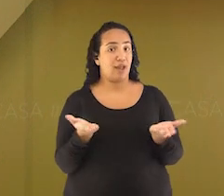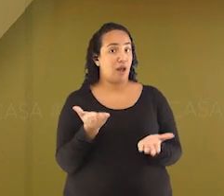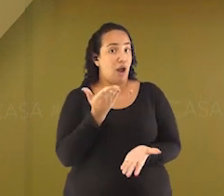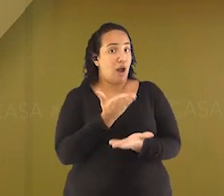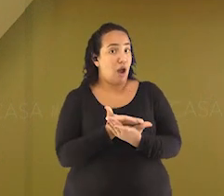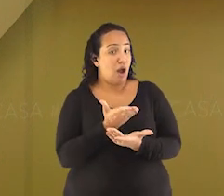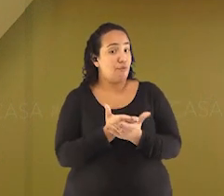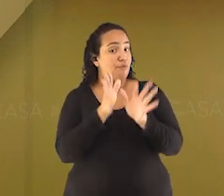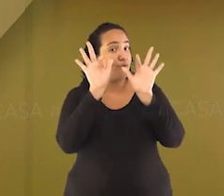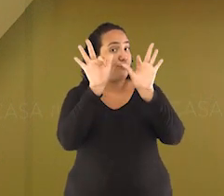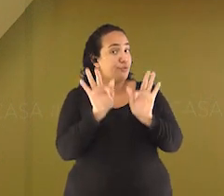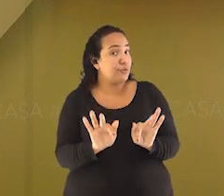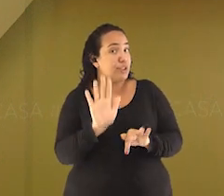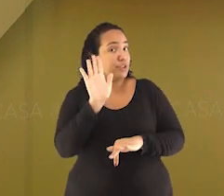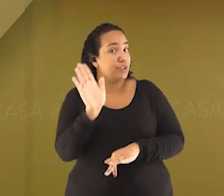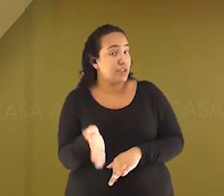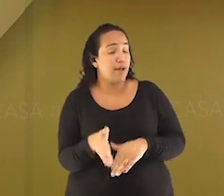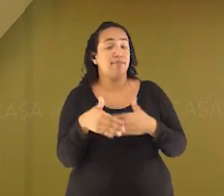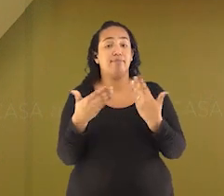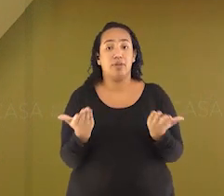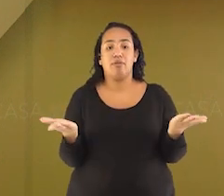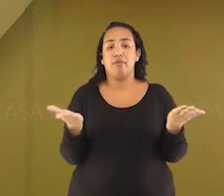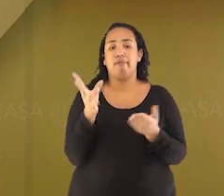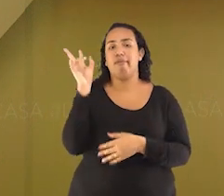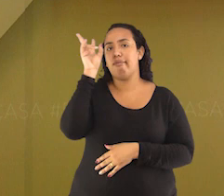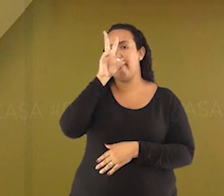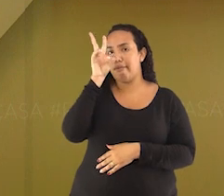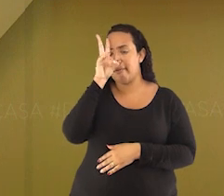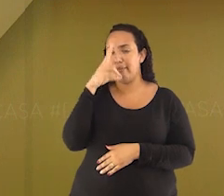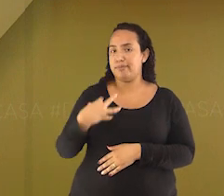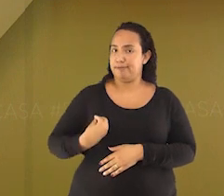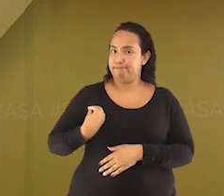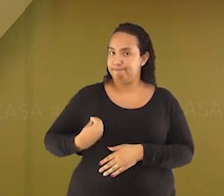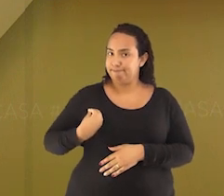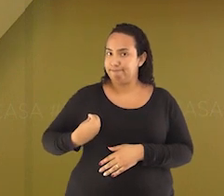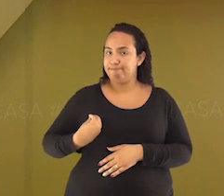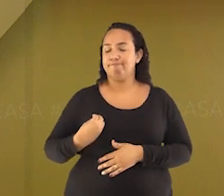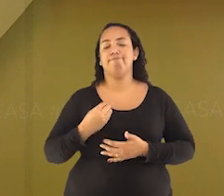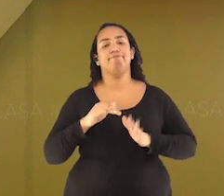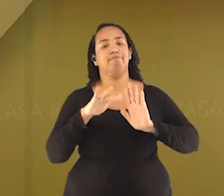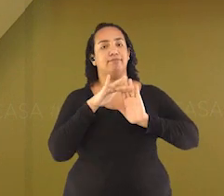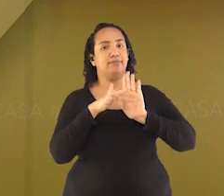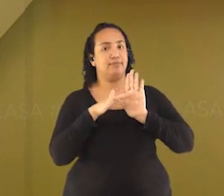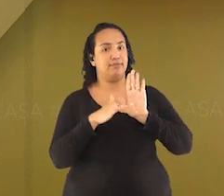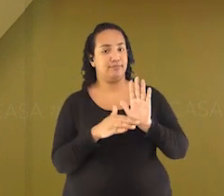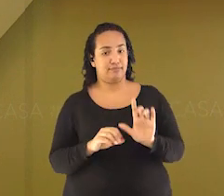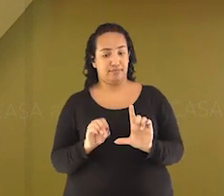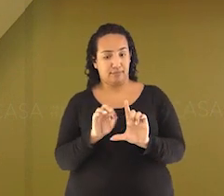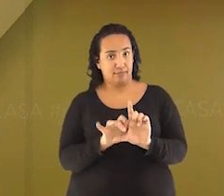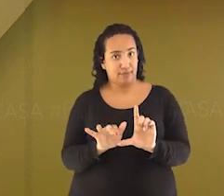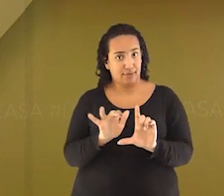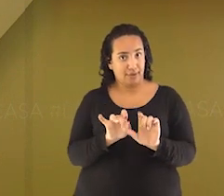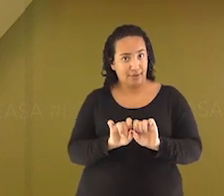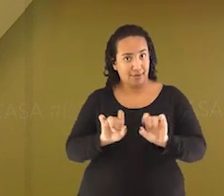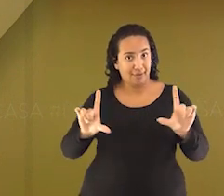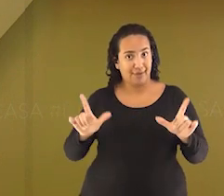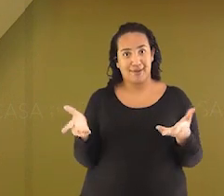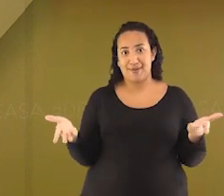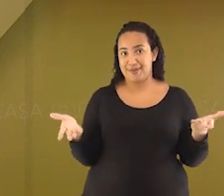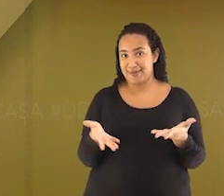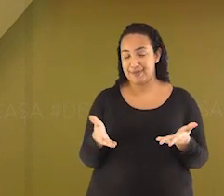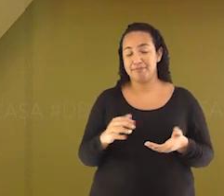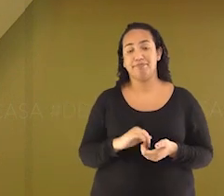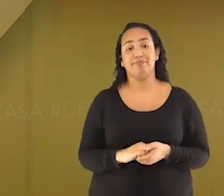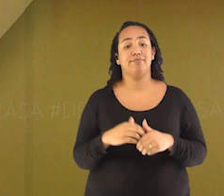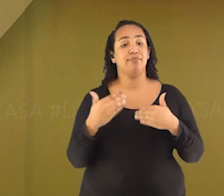nossa aula está quase chegando no fim. Por isso, não esqueça de registrar sua presença, tá? O QR Code está aqui na tela, você pode fazer isso nesse momento. E